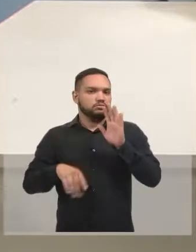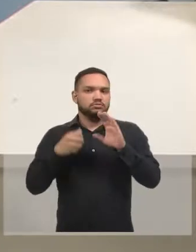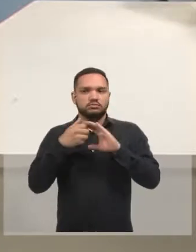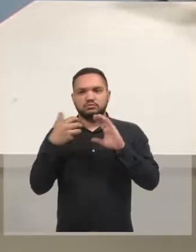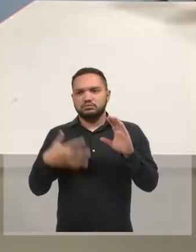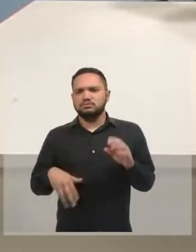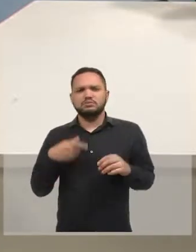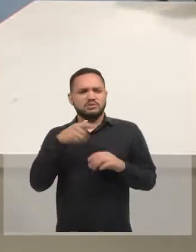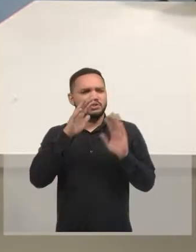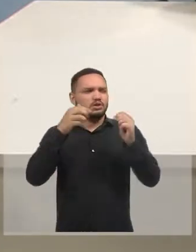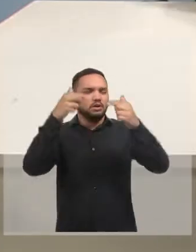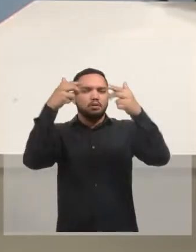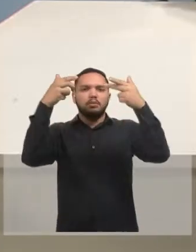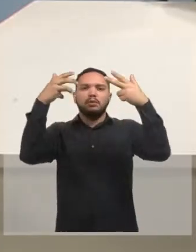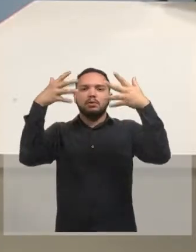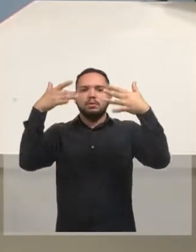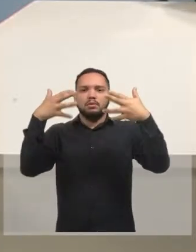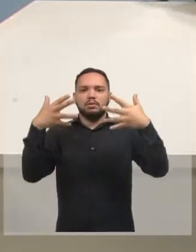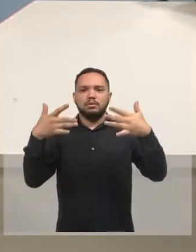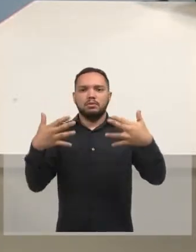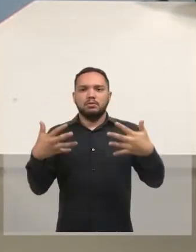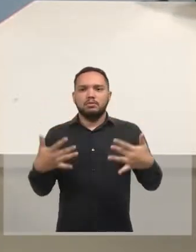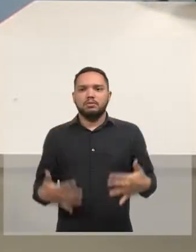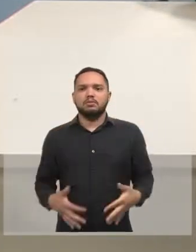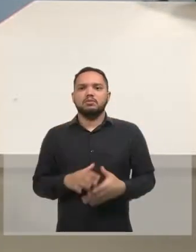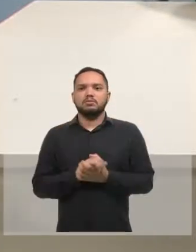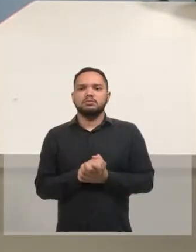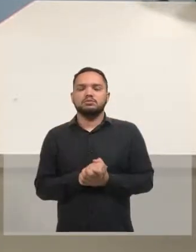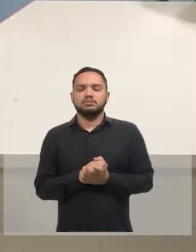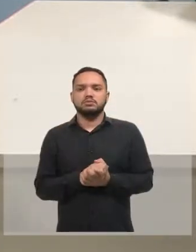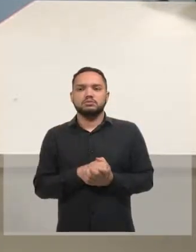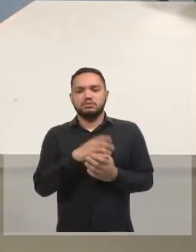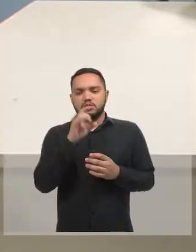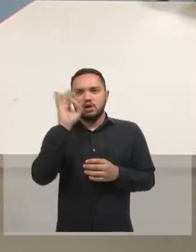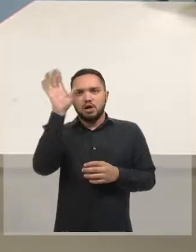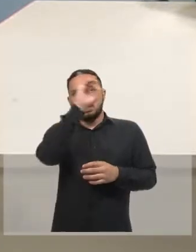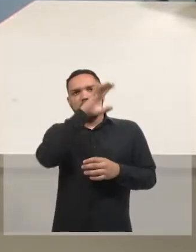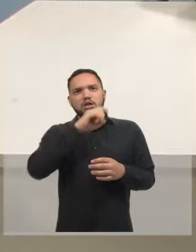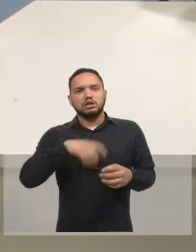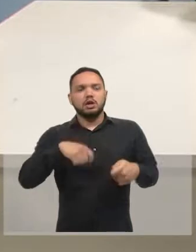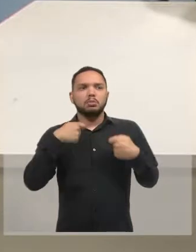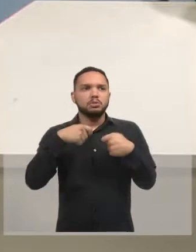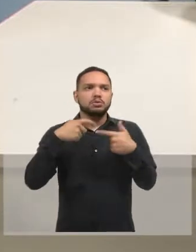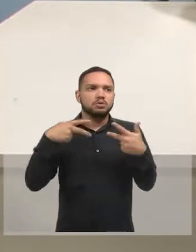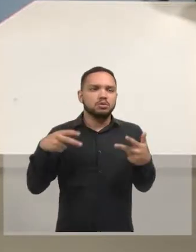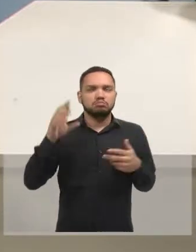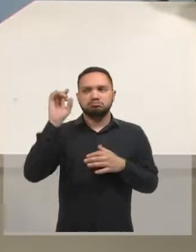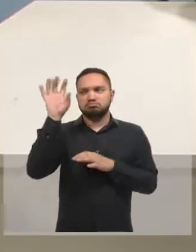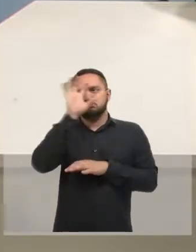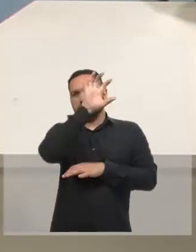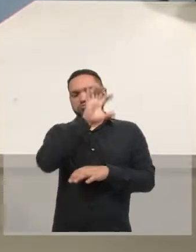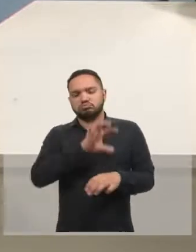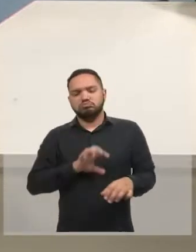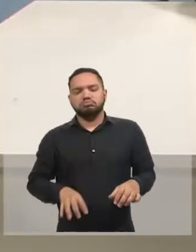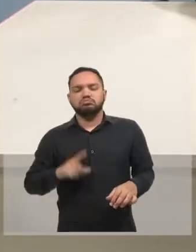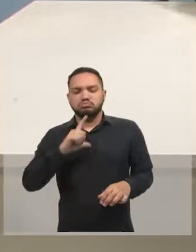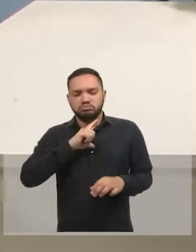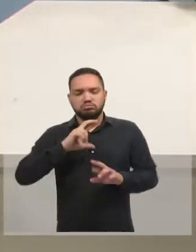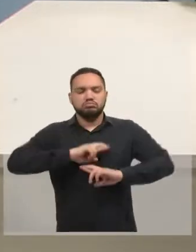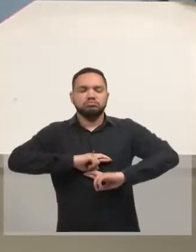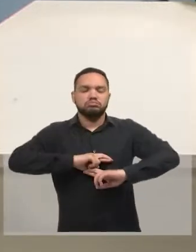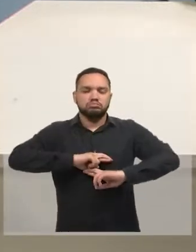um guarda-chuva bem amplo, né, das necessidades peculiares, das características peculiares e das